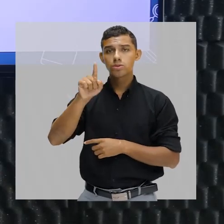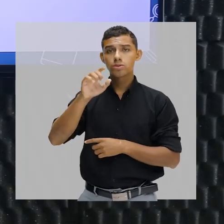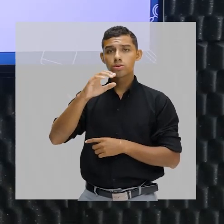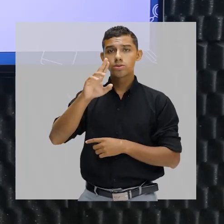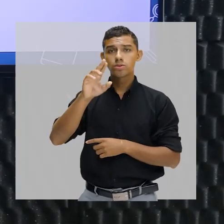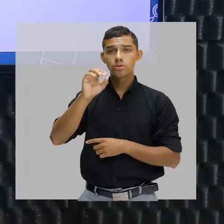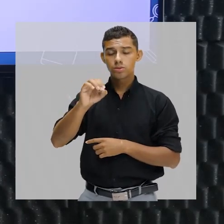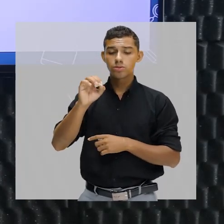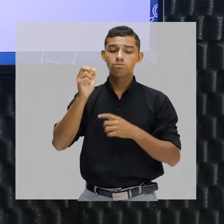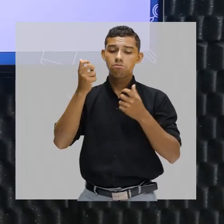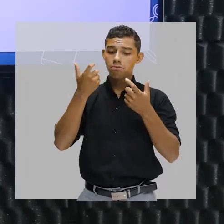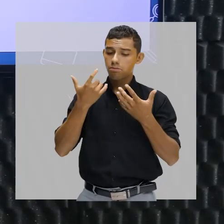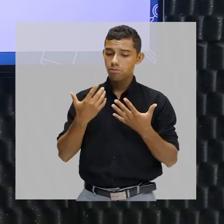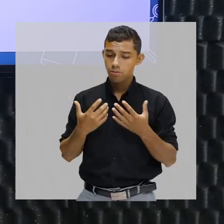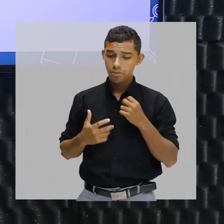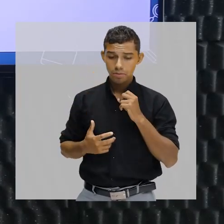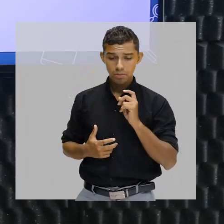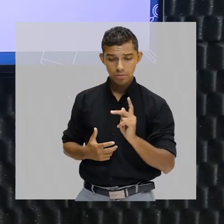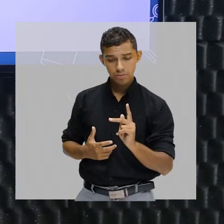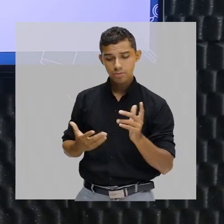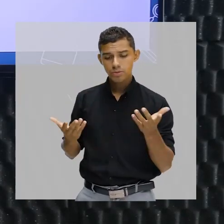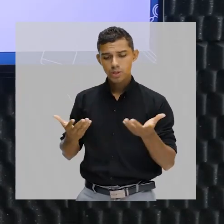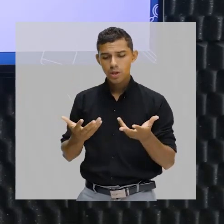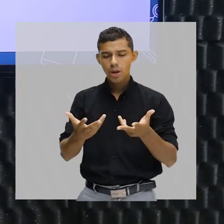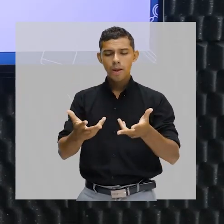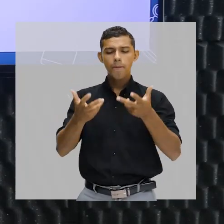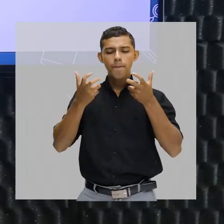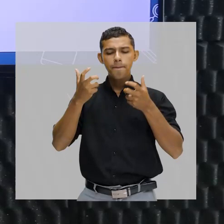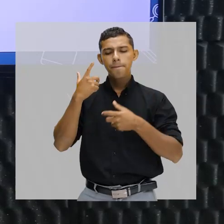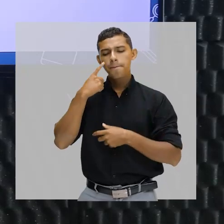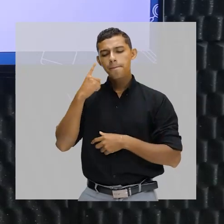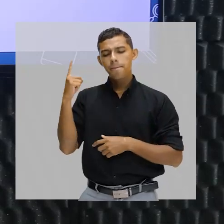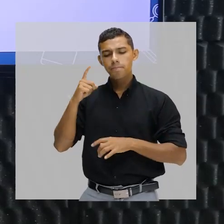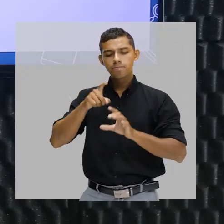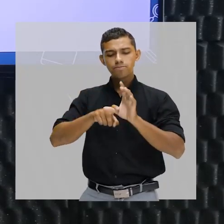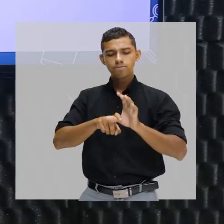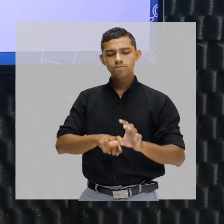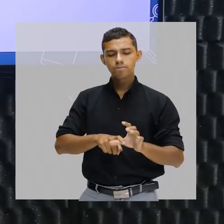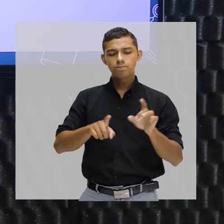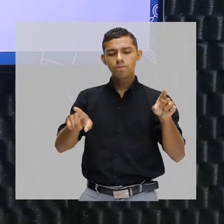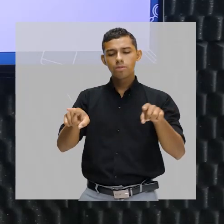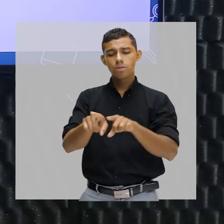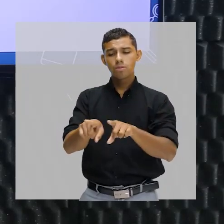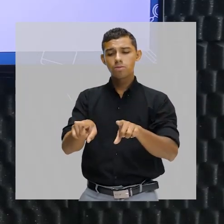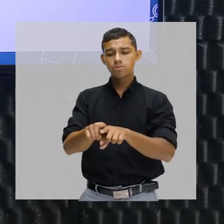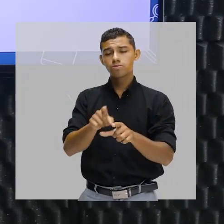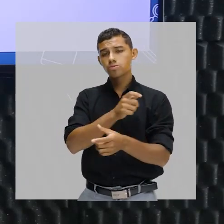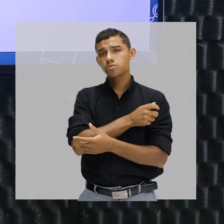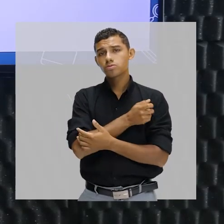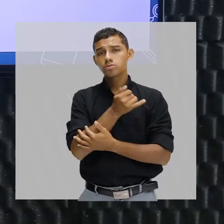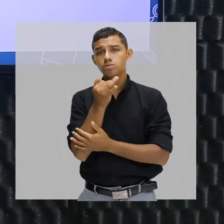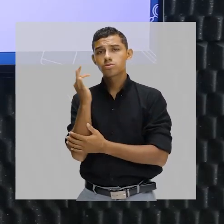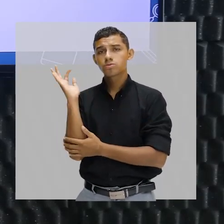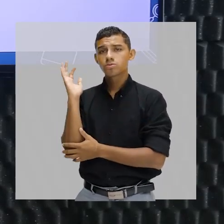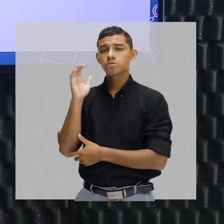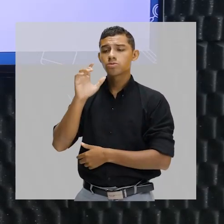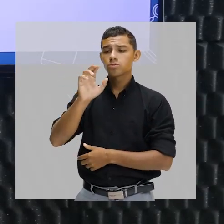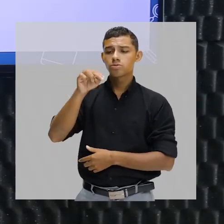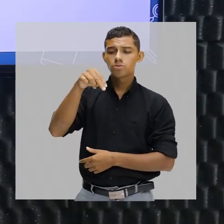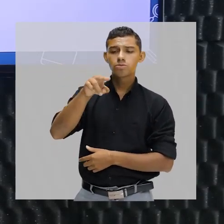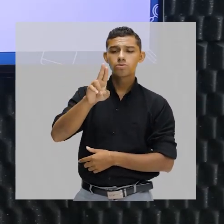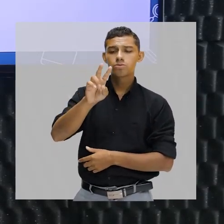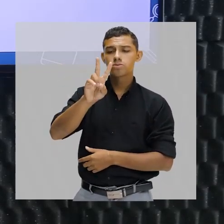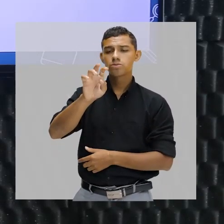ok? Isso a gente consegue perceber que tem essa dependência quando a quantidade de nuvens